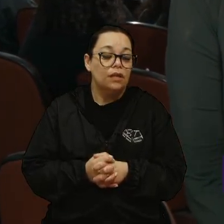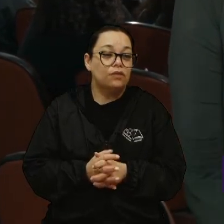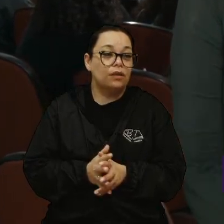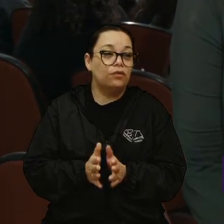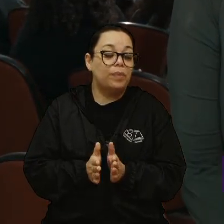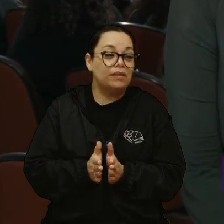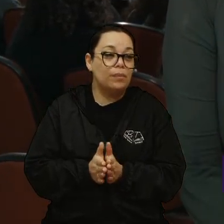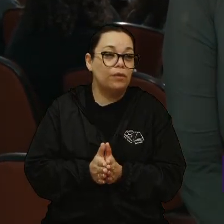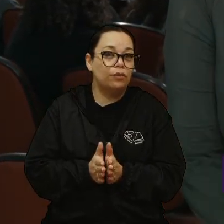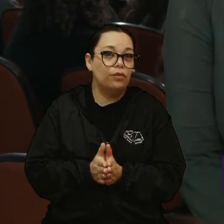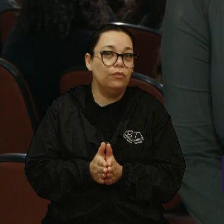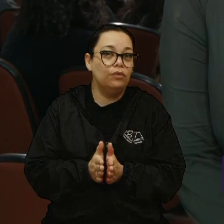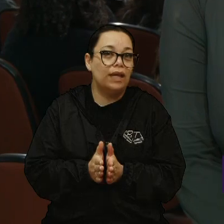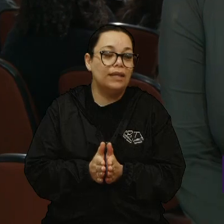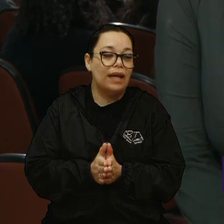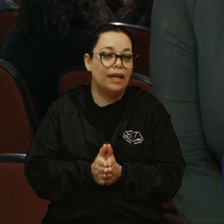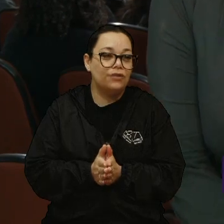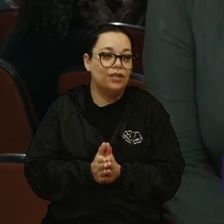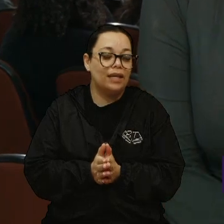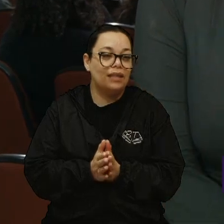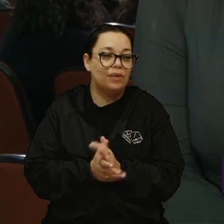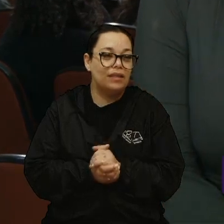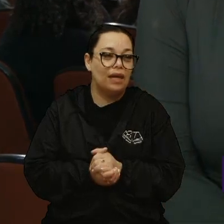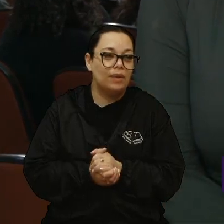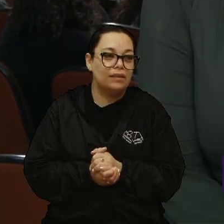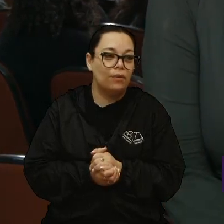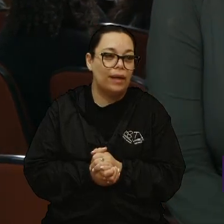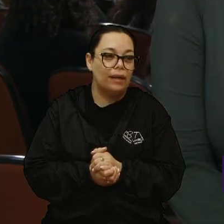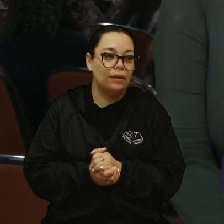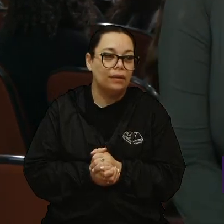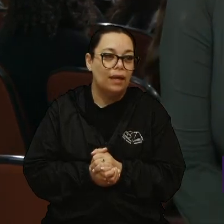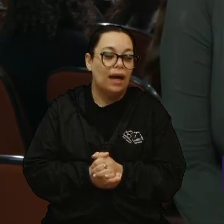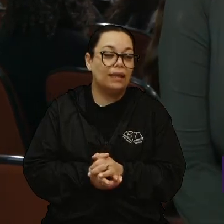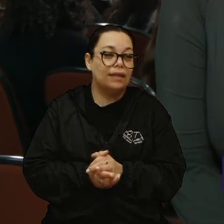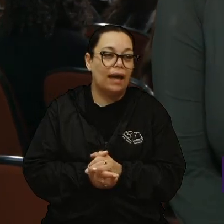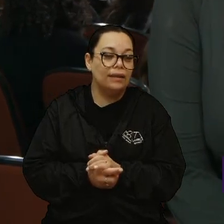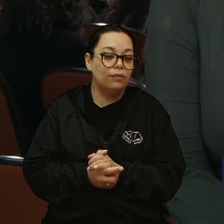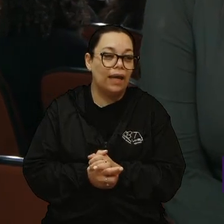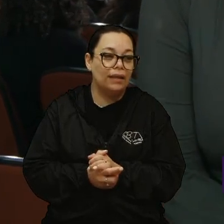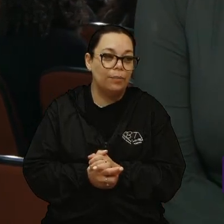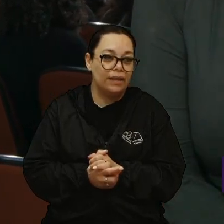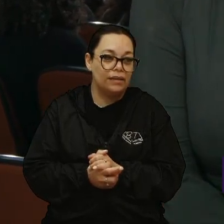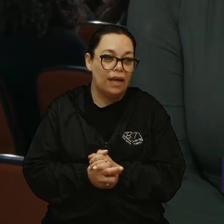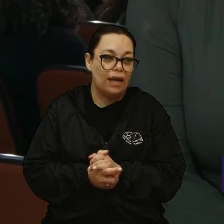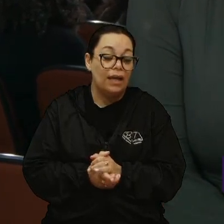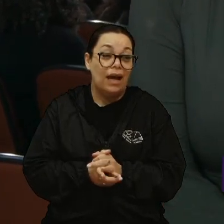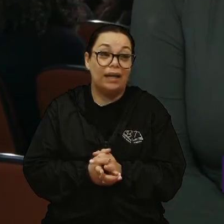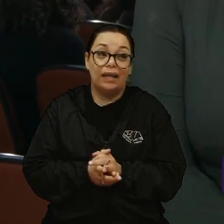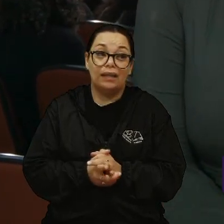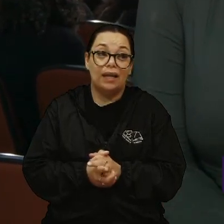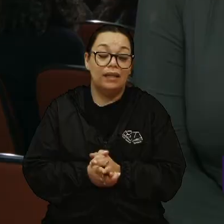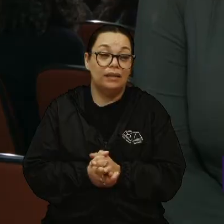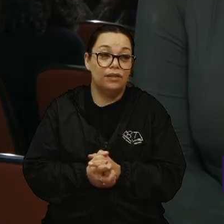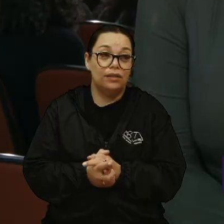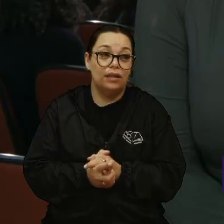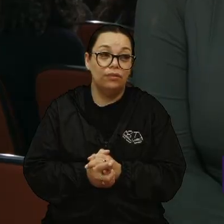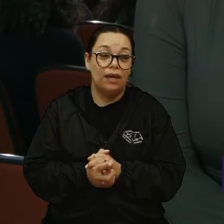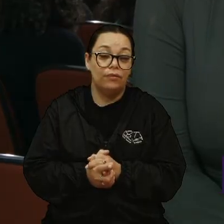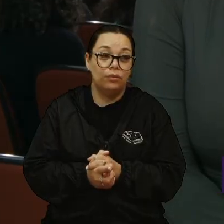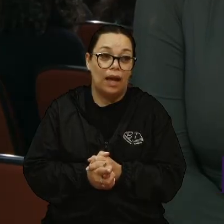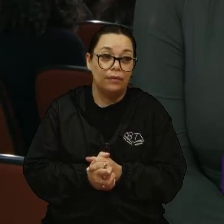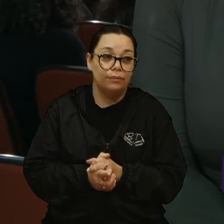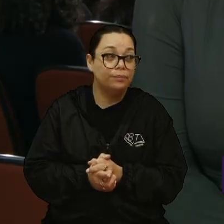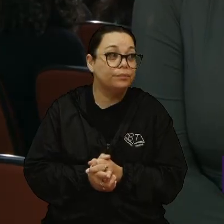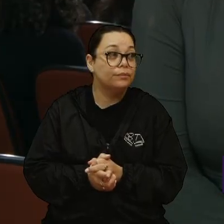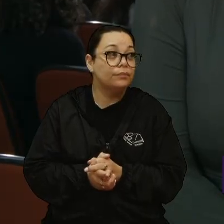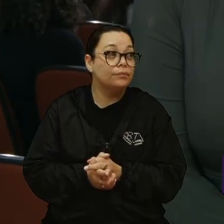gente, lá no período que eu trabalhava na UX-TV. E ela é incrível. Eu nunca tive aula com ela, mas eu